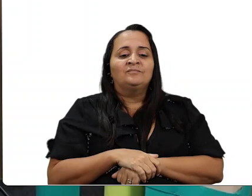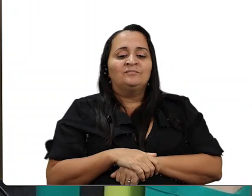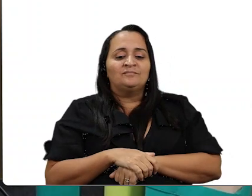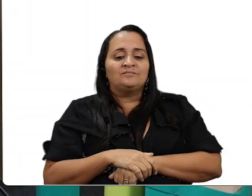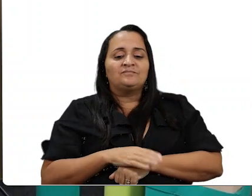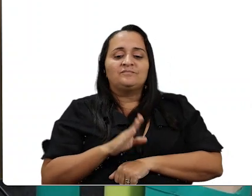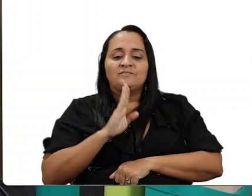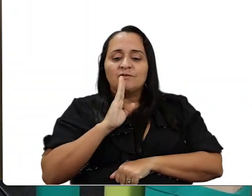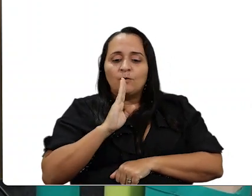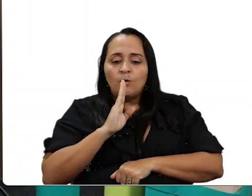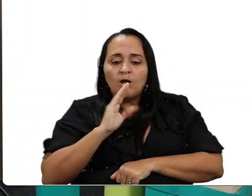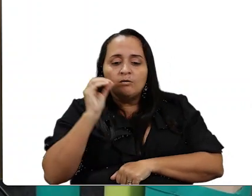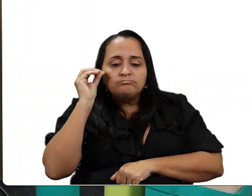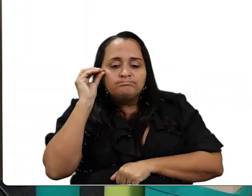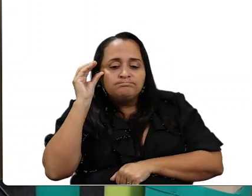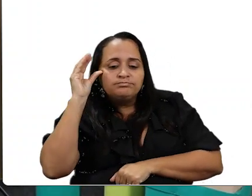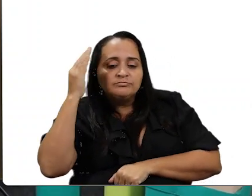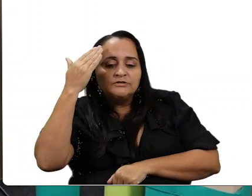seus conhecimentos, tá?